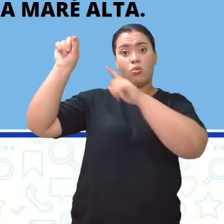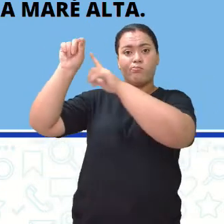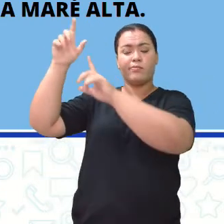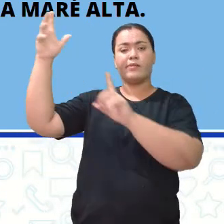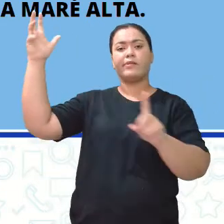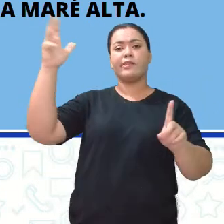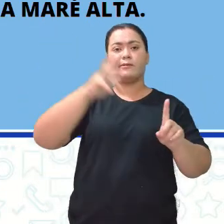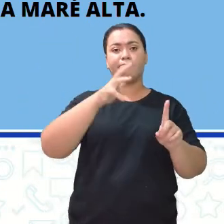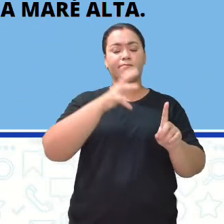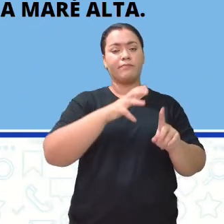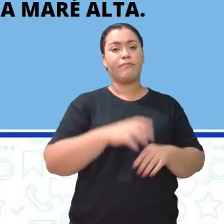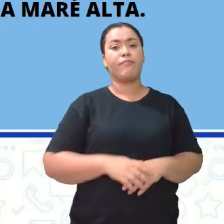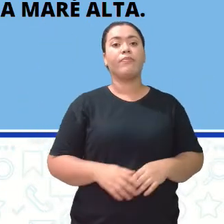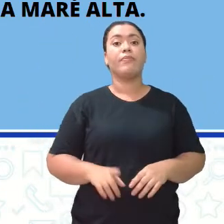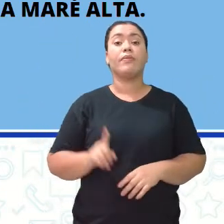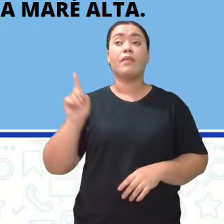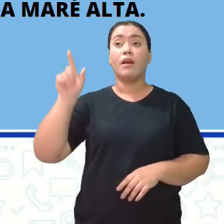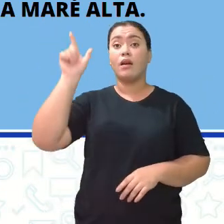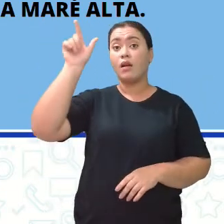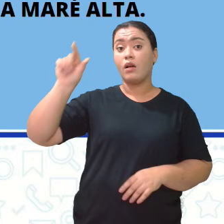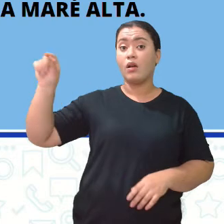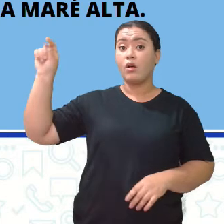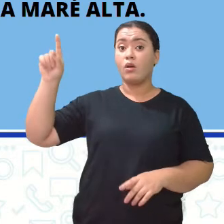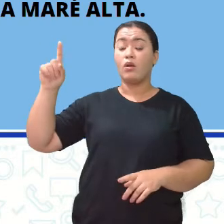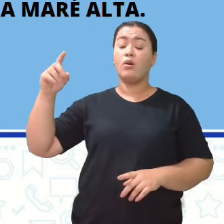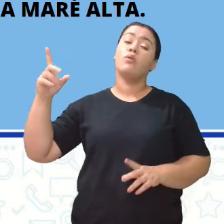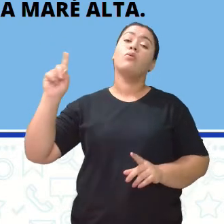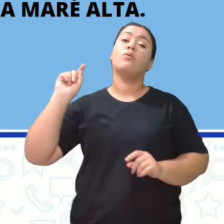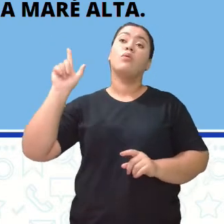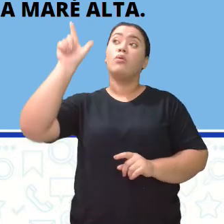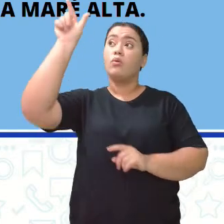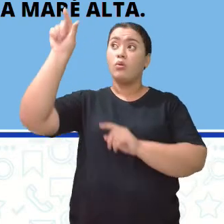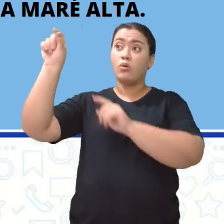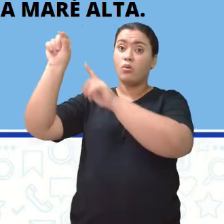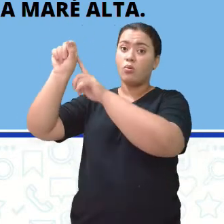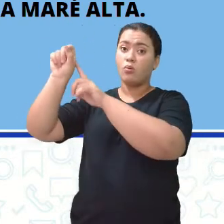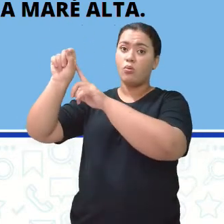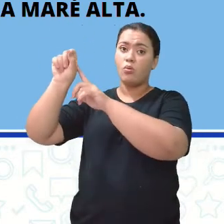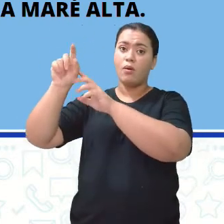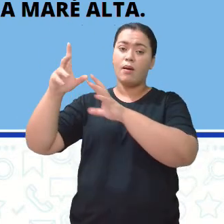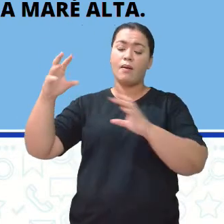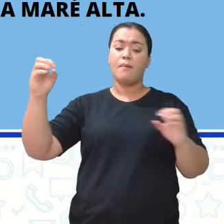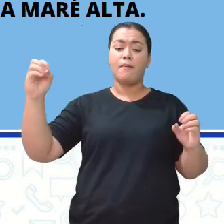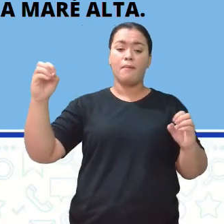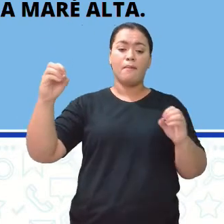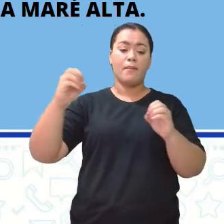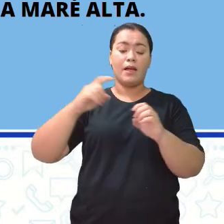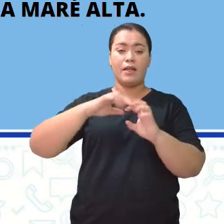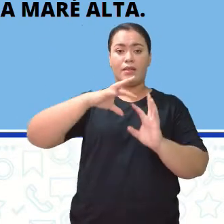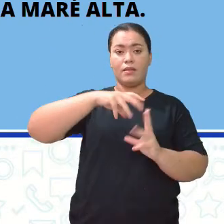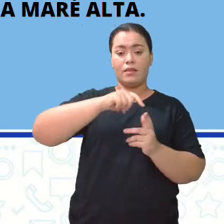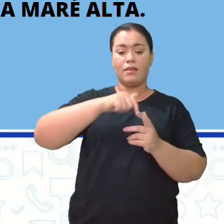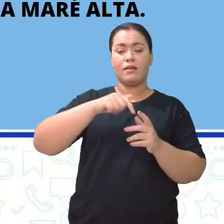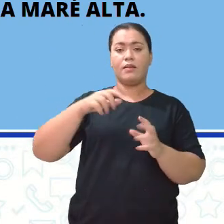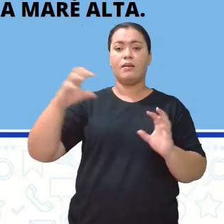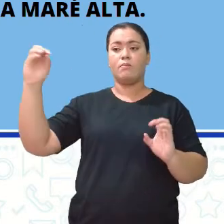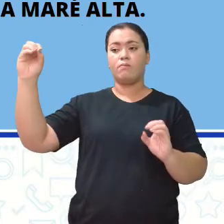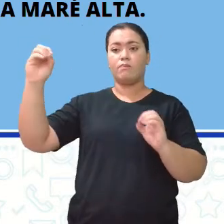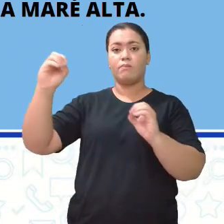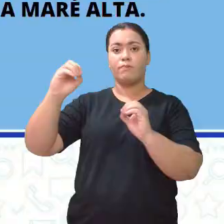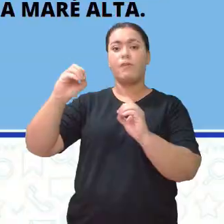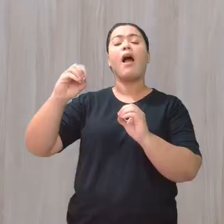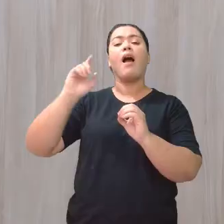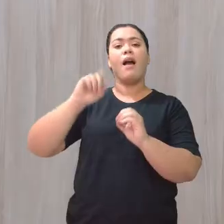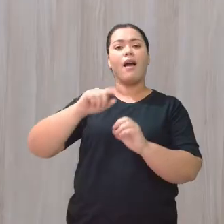geral, quando a Lua se encontra o mais próximo possível de um local, ou do lado oposto da Terra, temos a maré